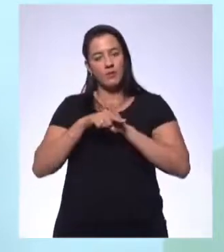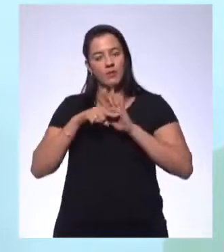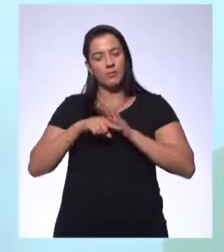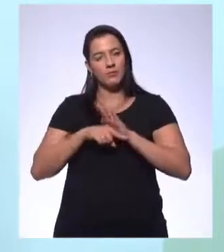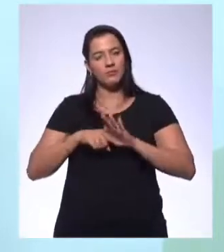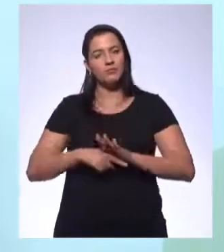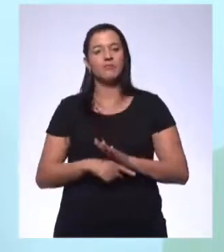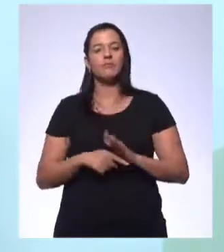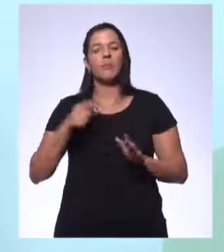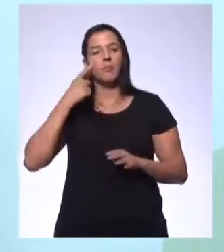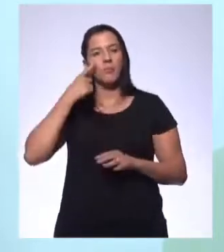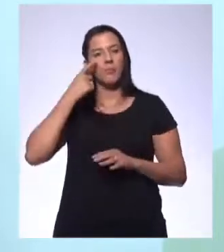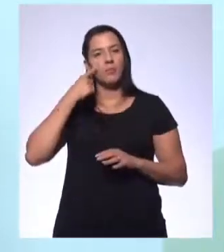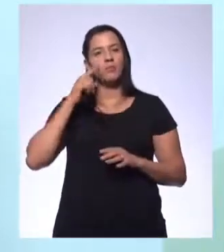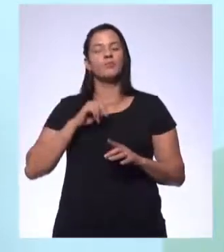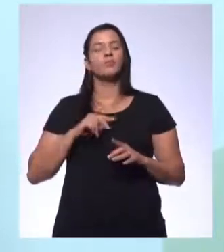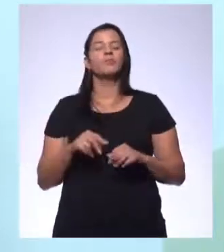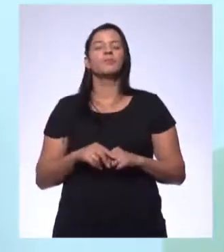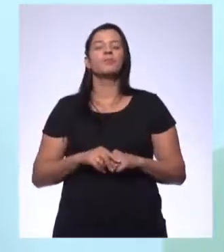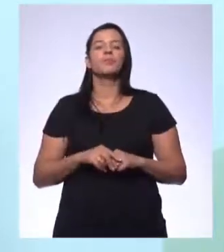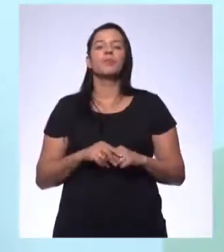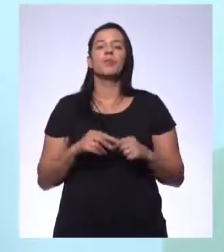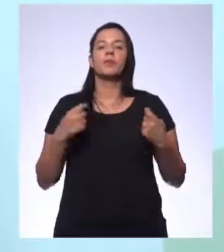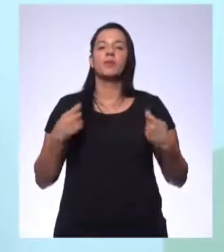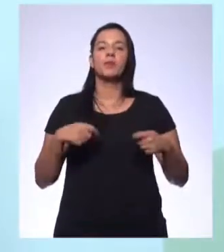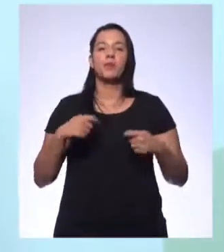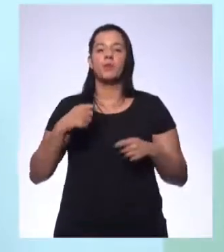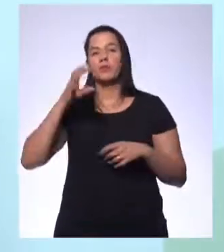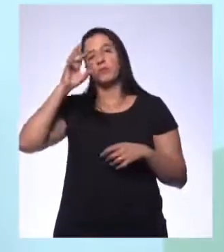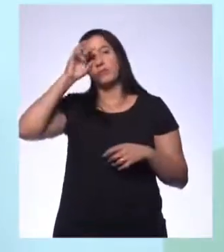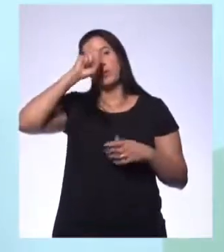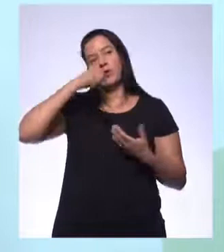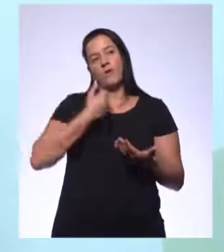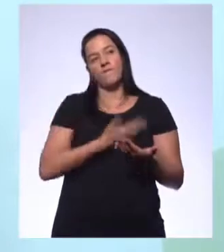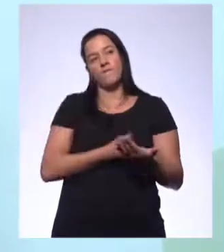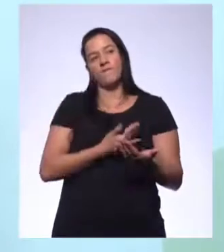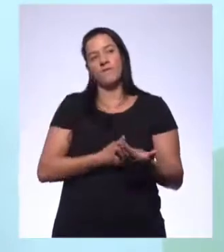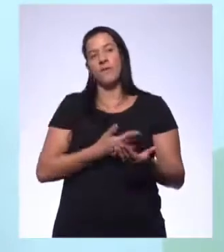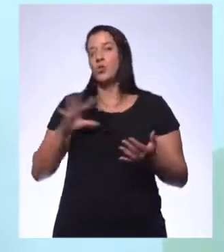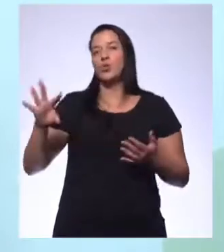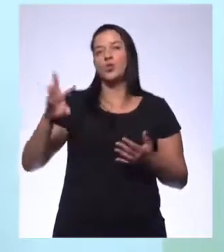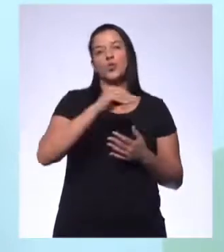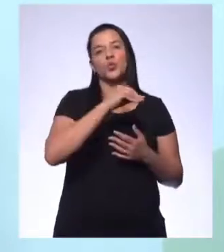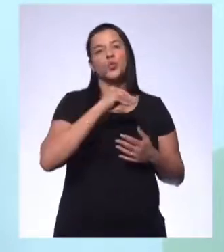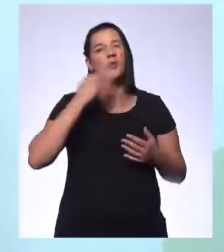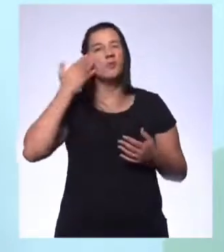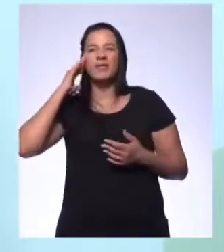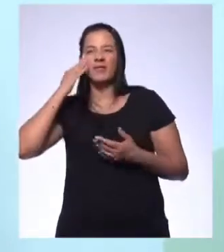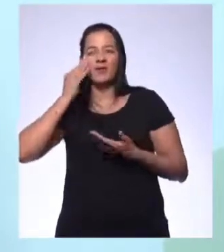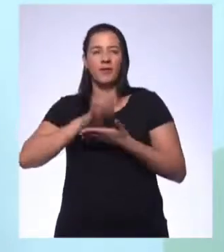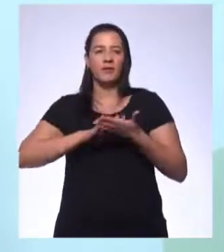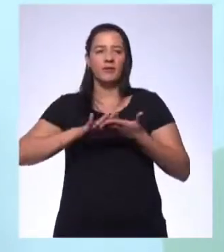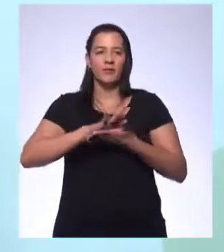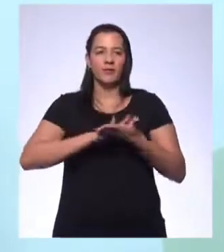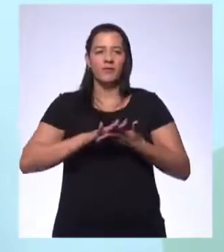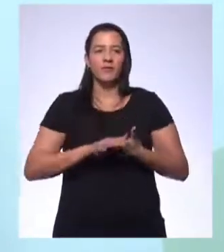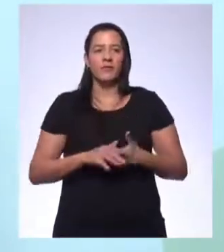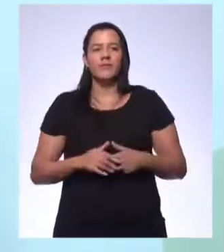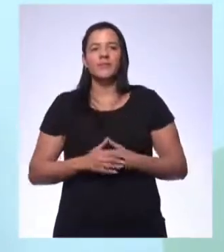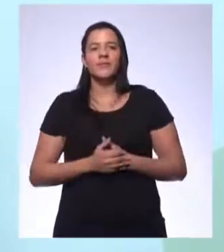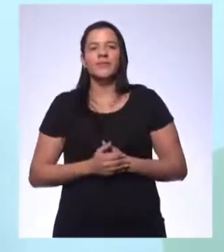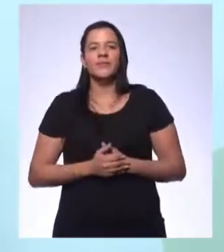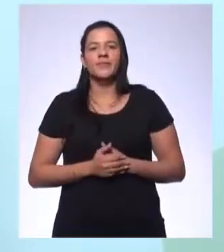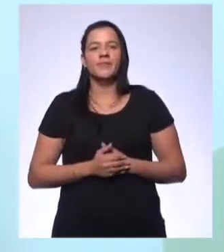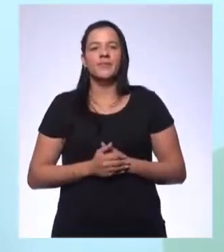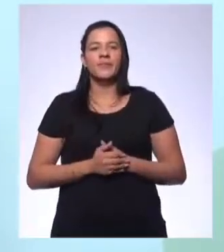para ter esse olhar crítico, a gente não pode ter aquele olhar viciado. Quero ver tudo, mas não entender nada. É bem isso que